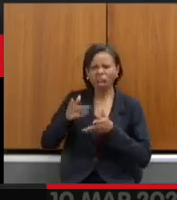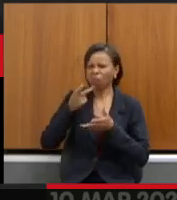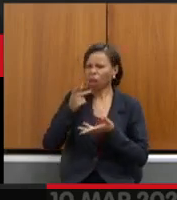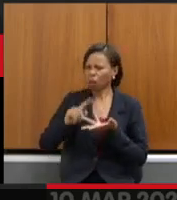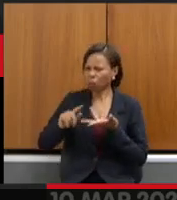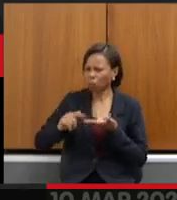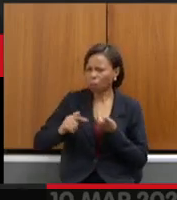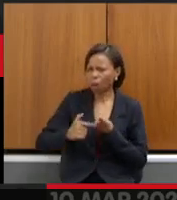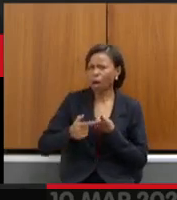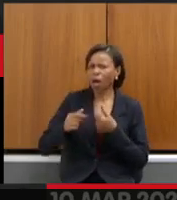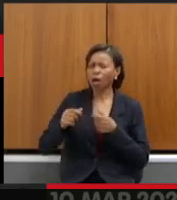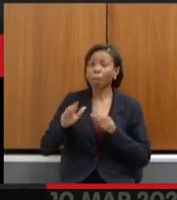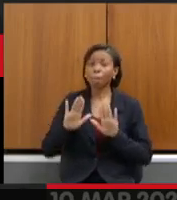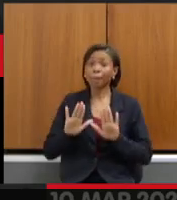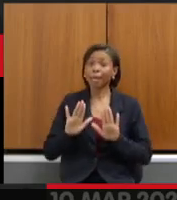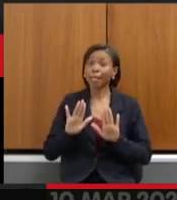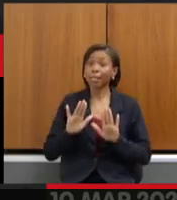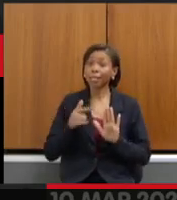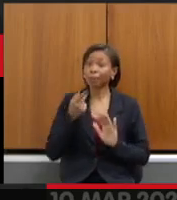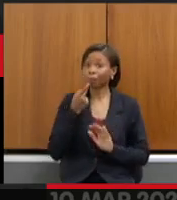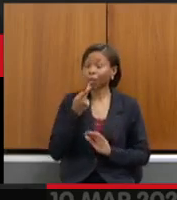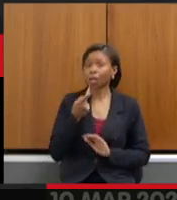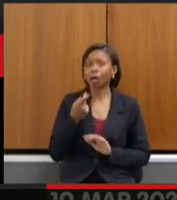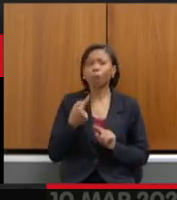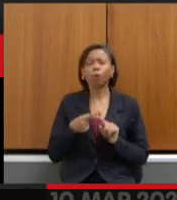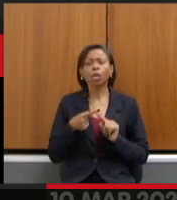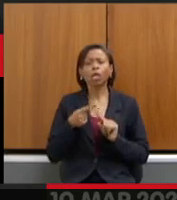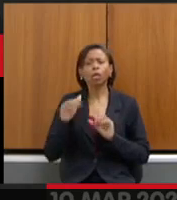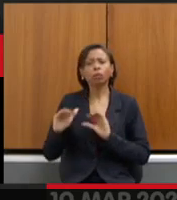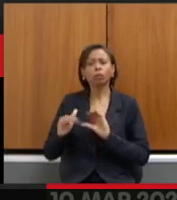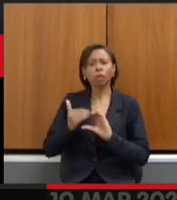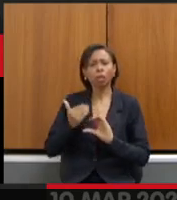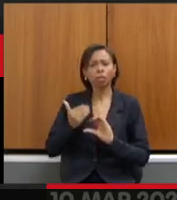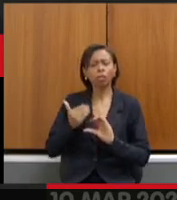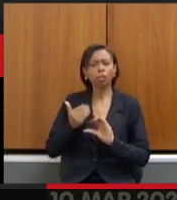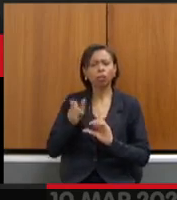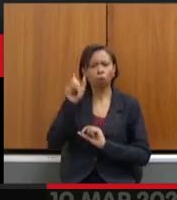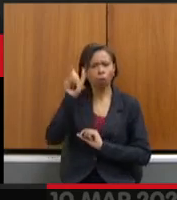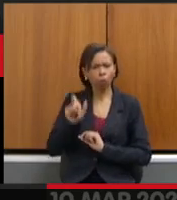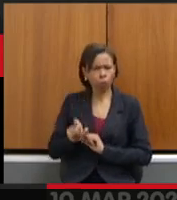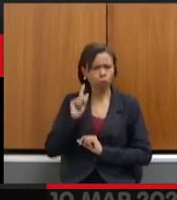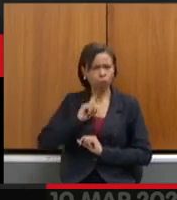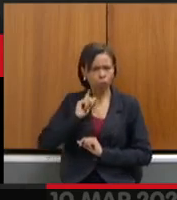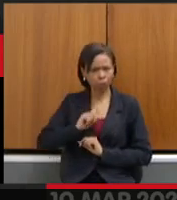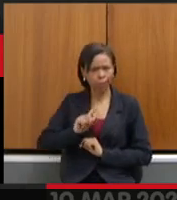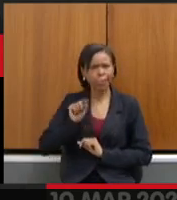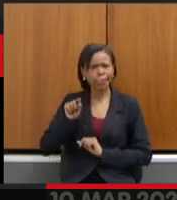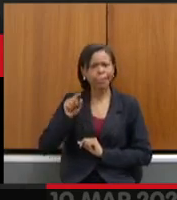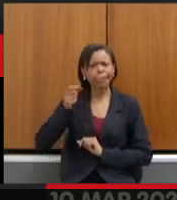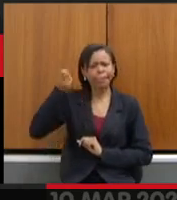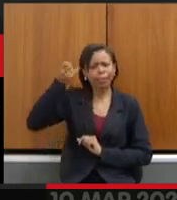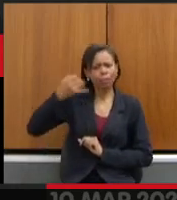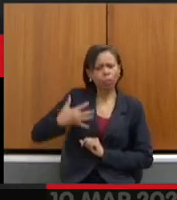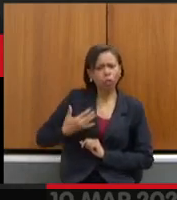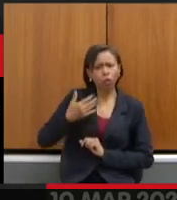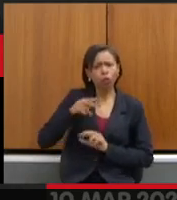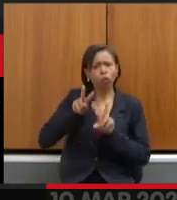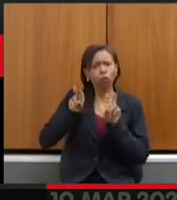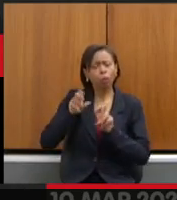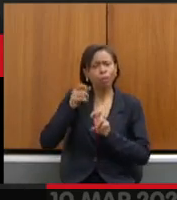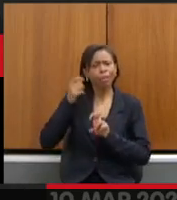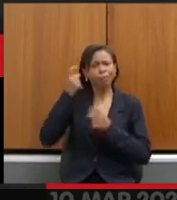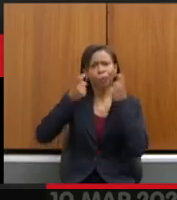posicionar eu quero destacar aqui que recebi de um mineiro as preocupações em relação aos investimentos